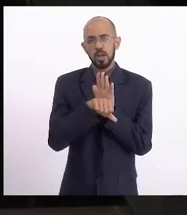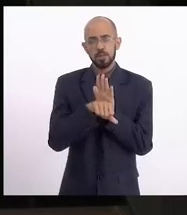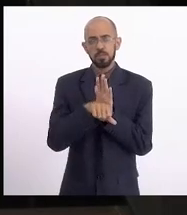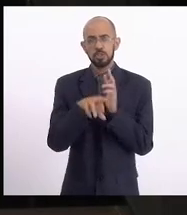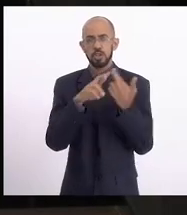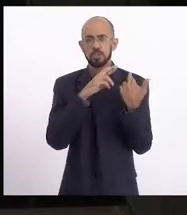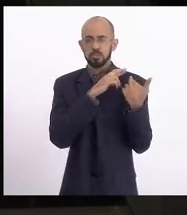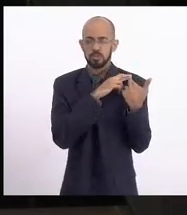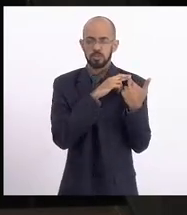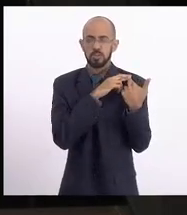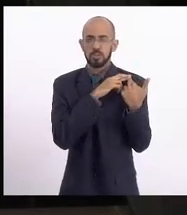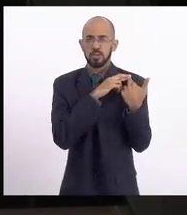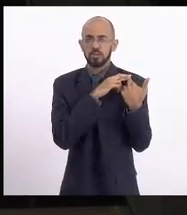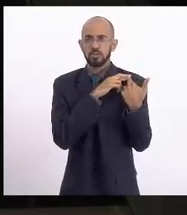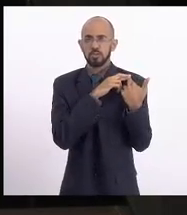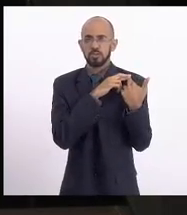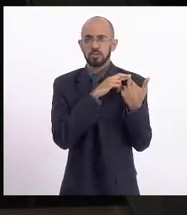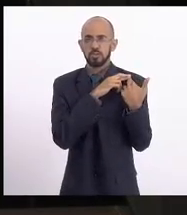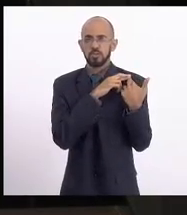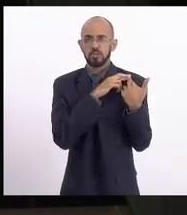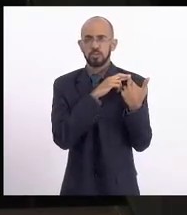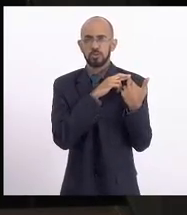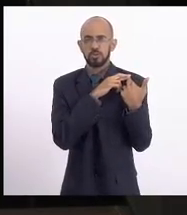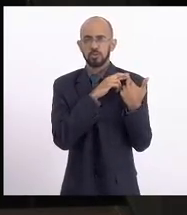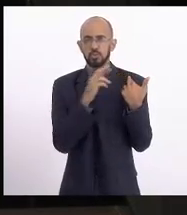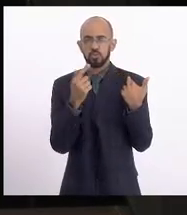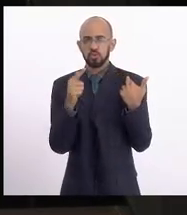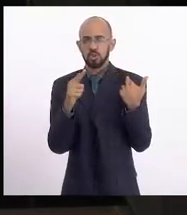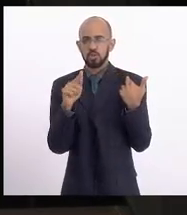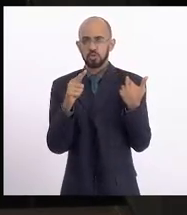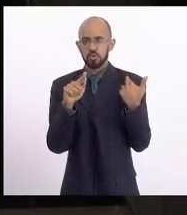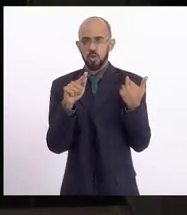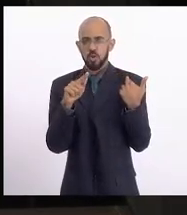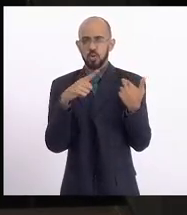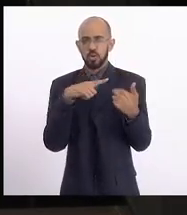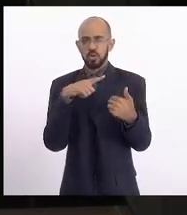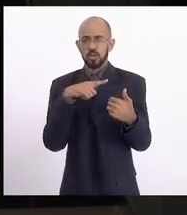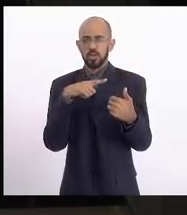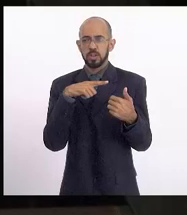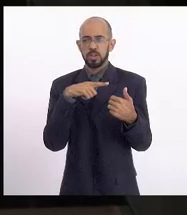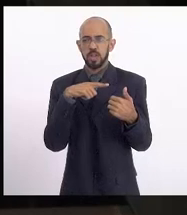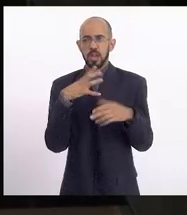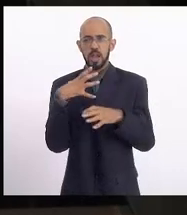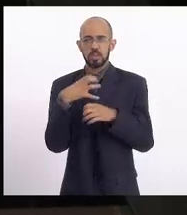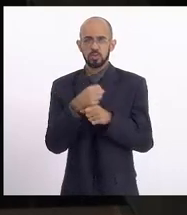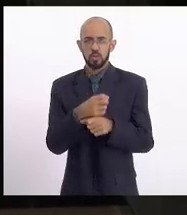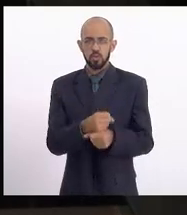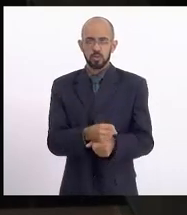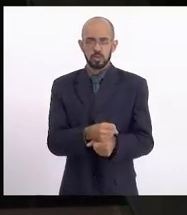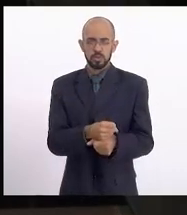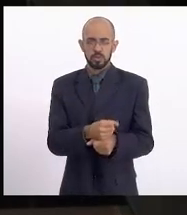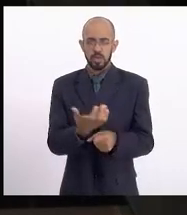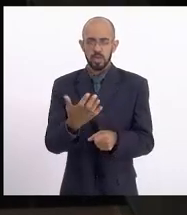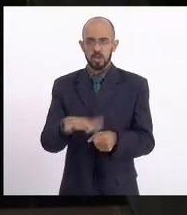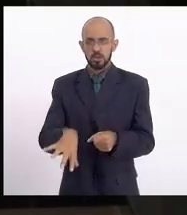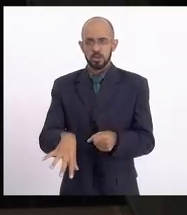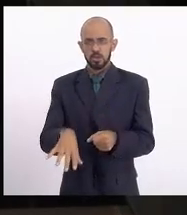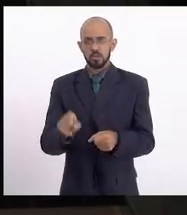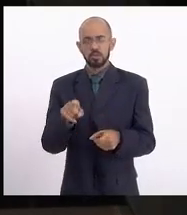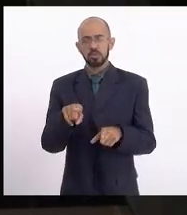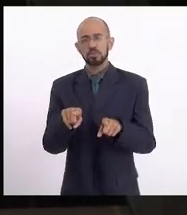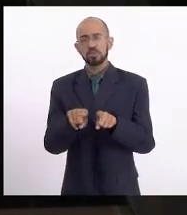responsabilidade. Um gestor que tem as contas rejeitadas, no fundo